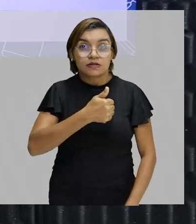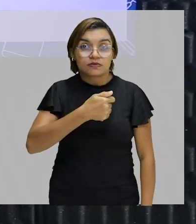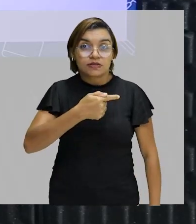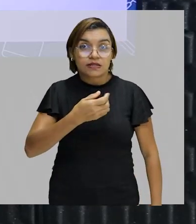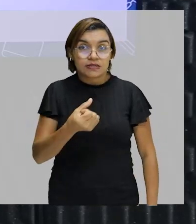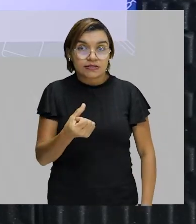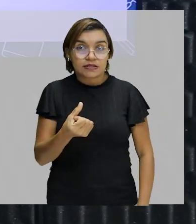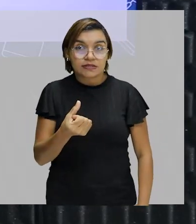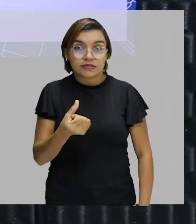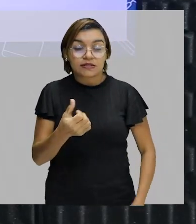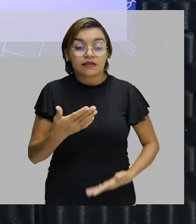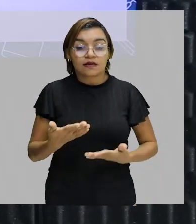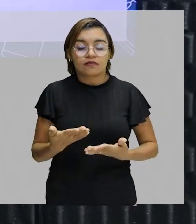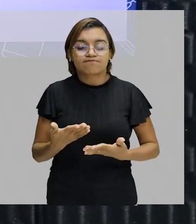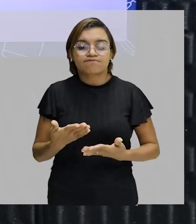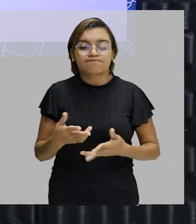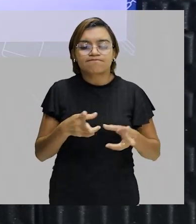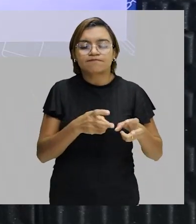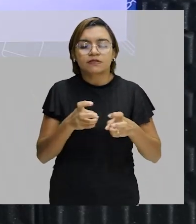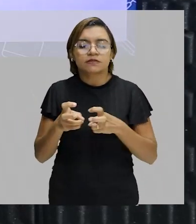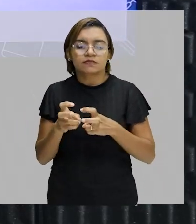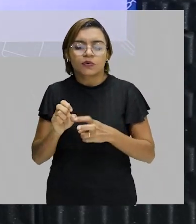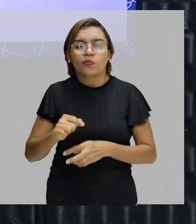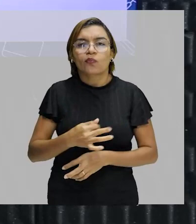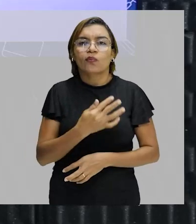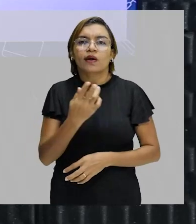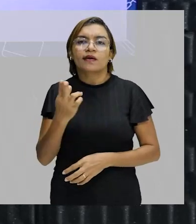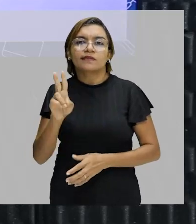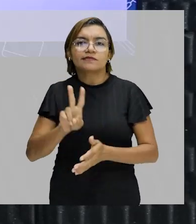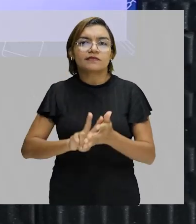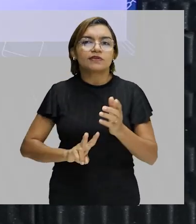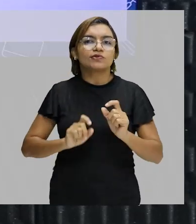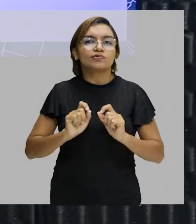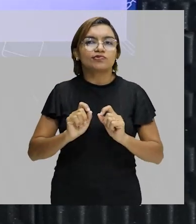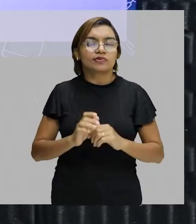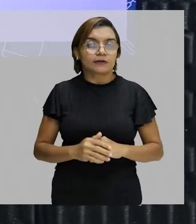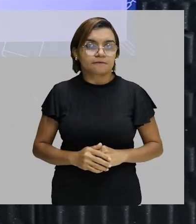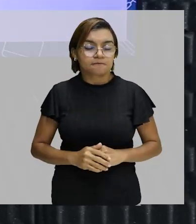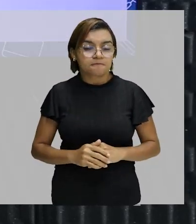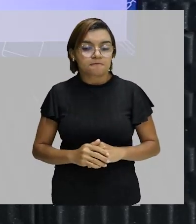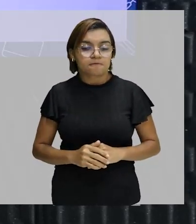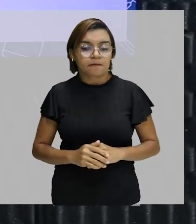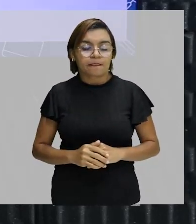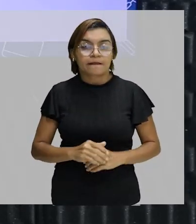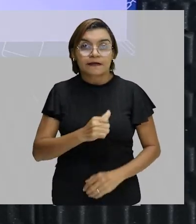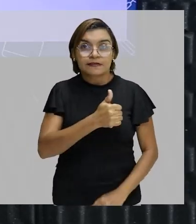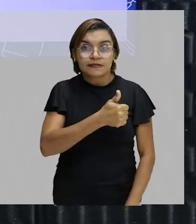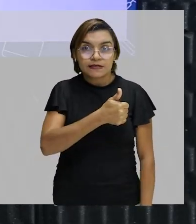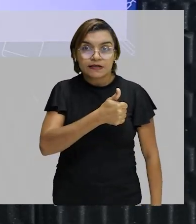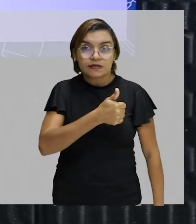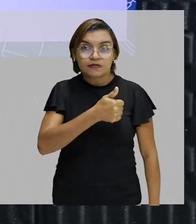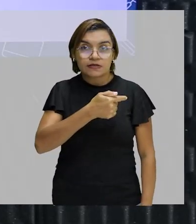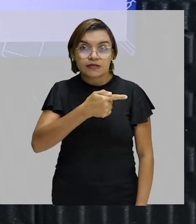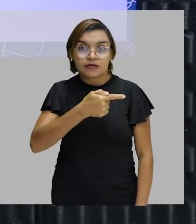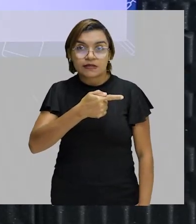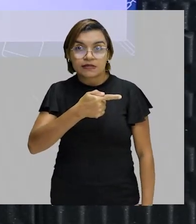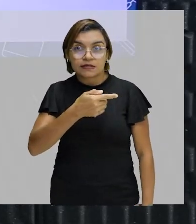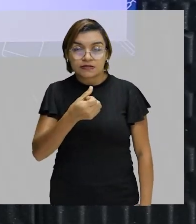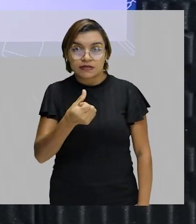176. Então, é só a gente perceber quantas vezes esse 176 é maior do que